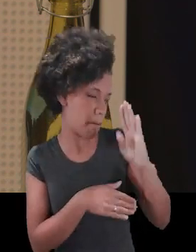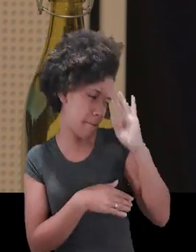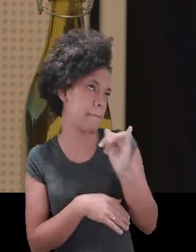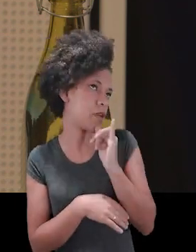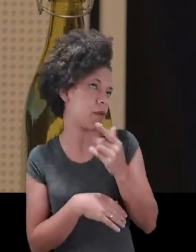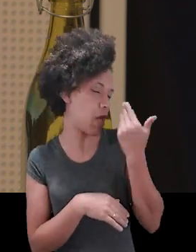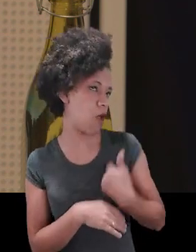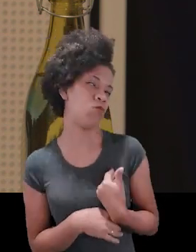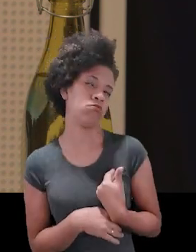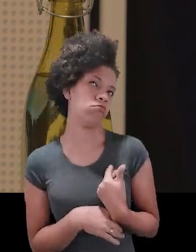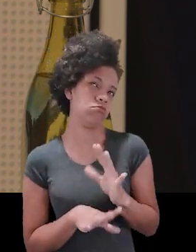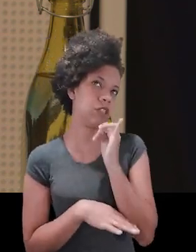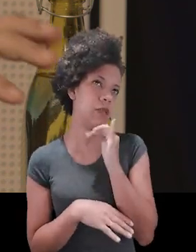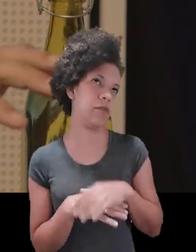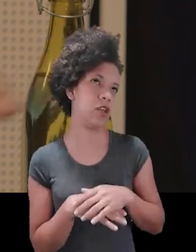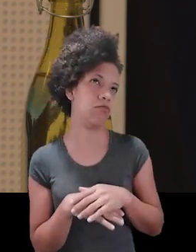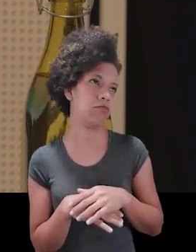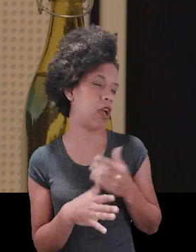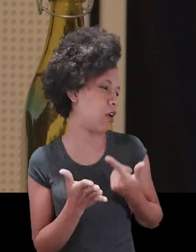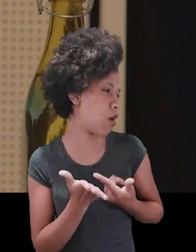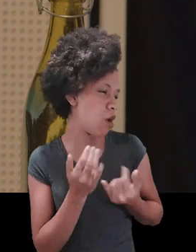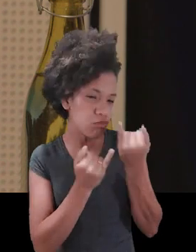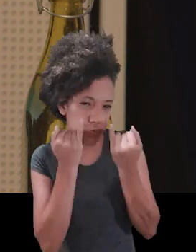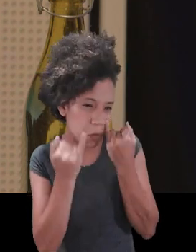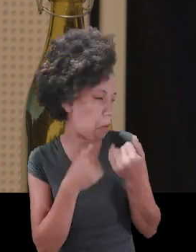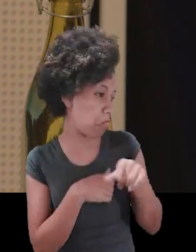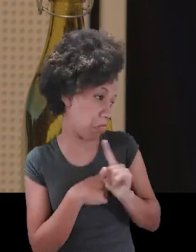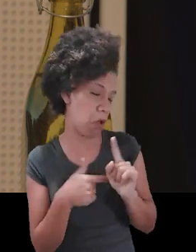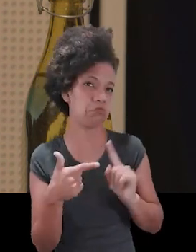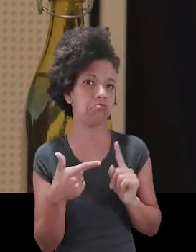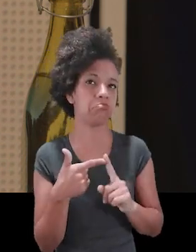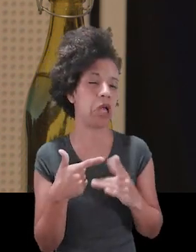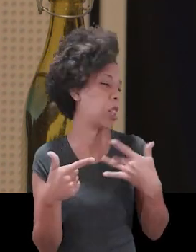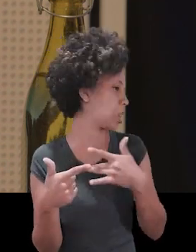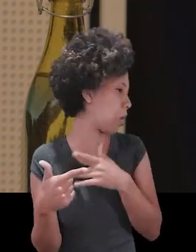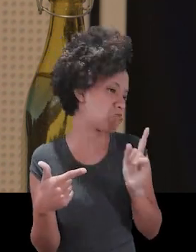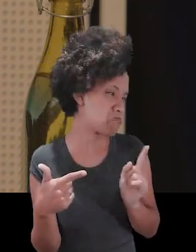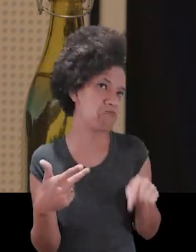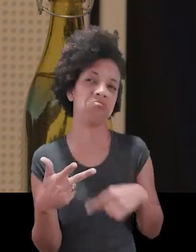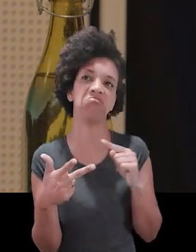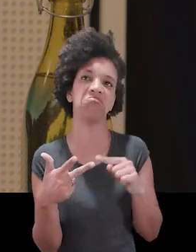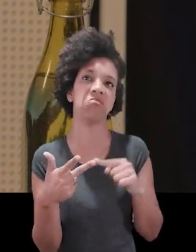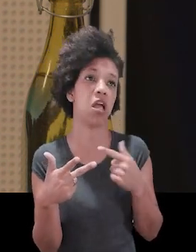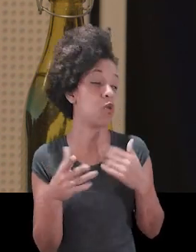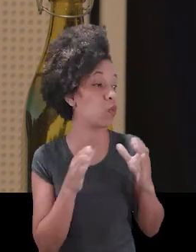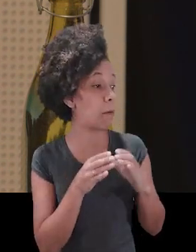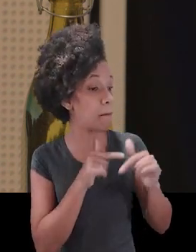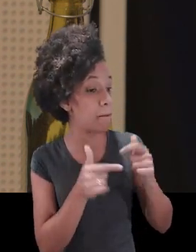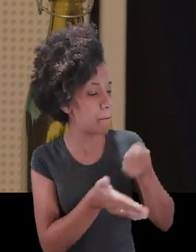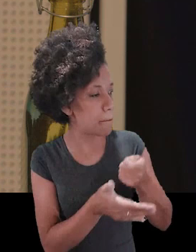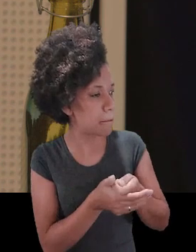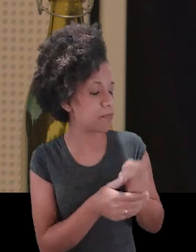por exemplo eu não sou da área de informática eu não sou da área de saúde eu sou da Comando